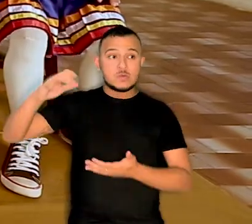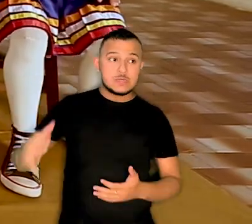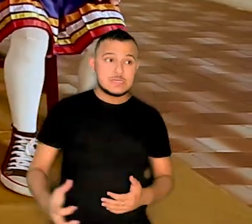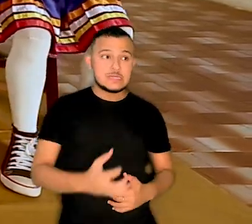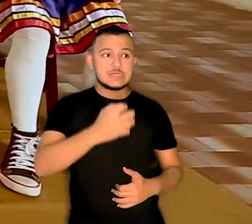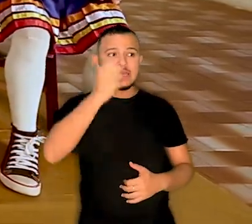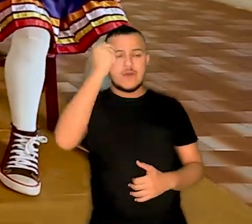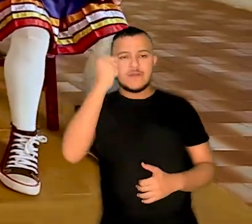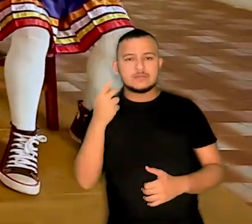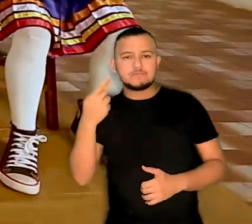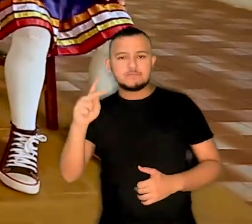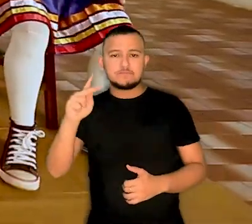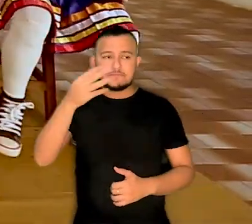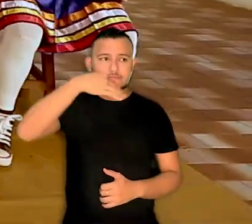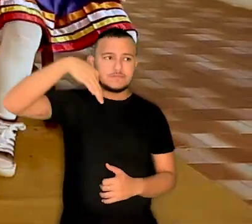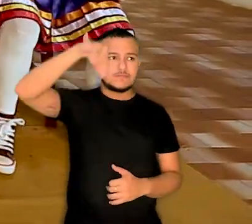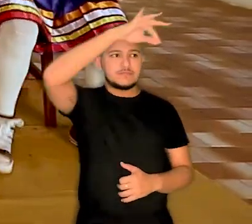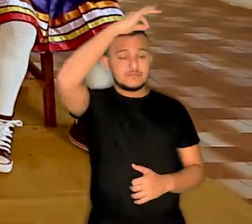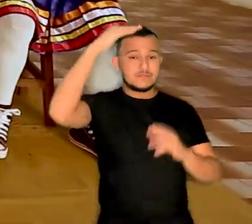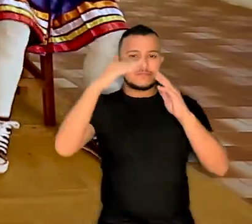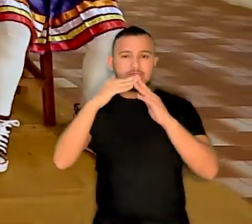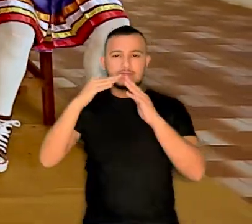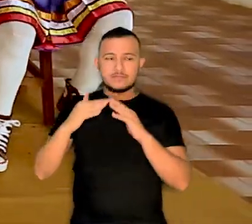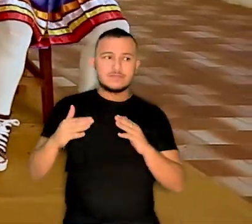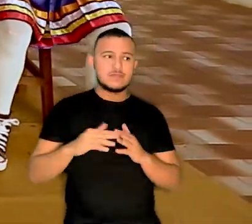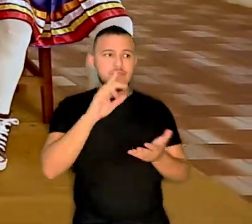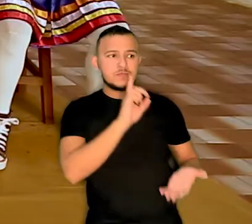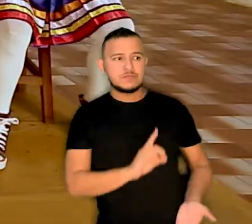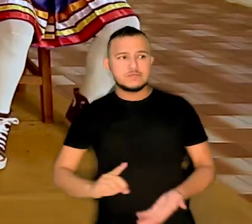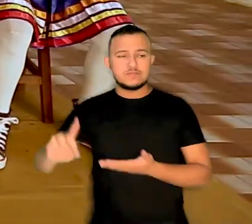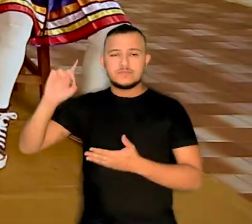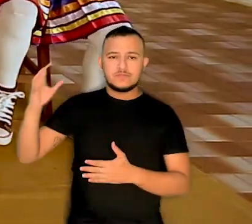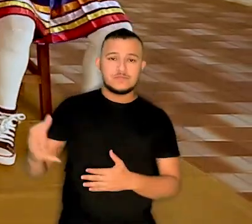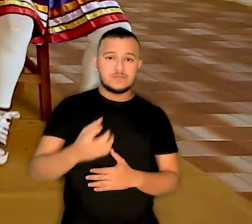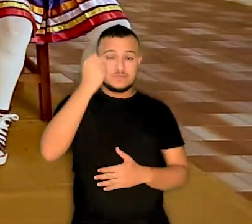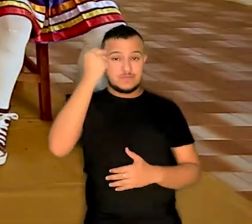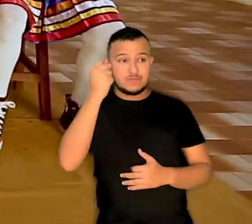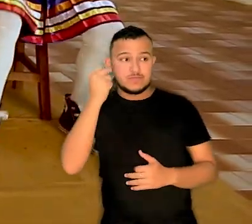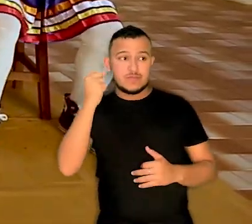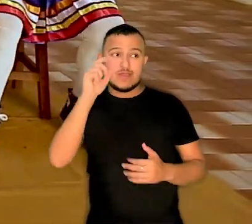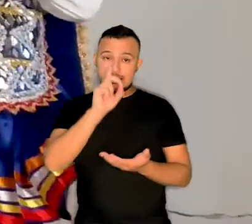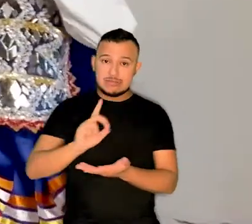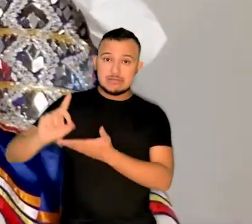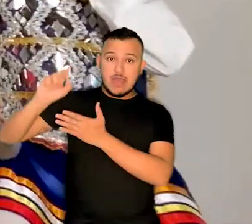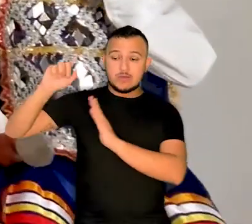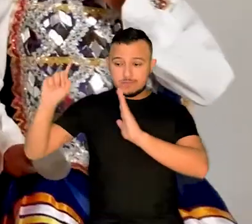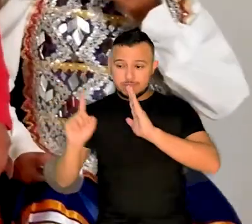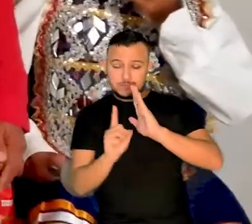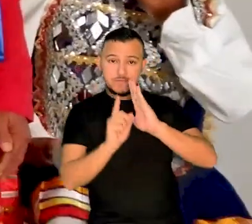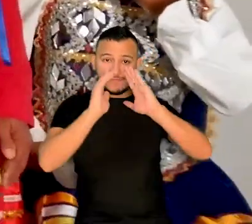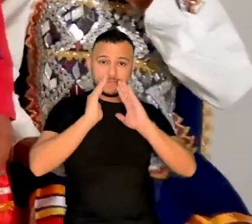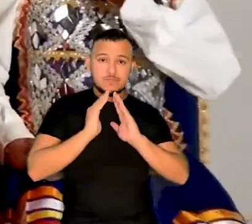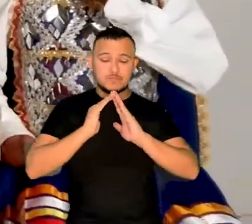Casa Santa, Deus te salve, Casa Santa, onde Deus fez a morada,